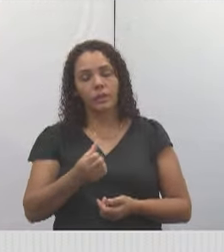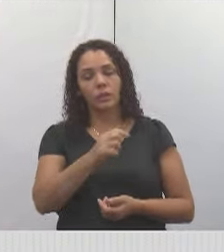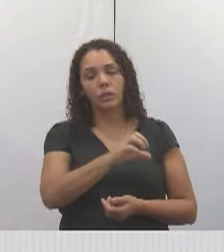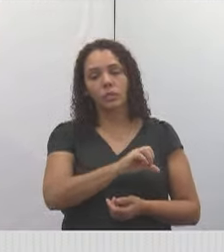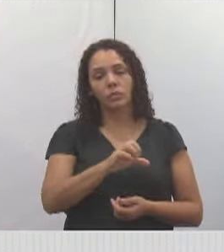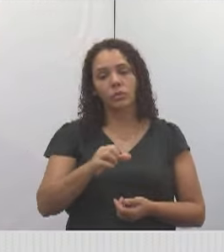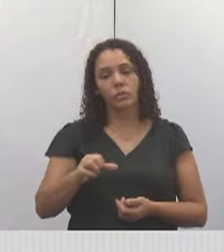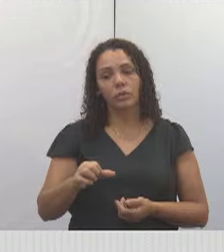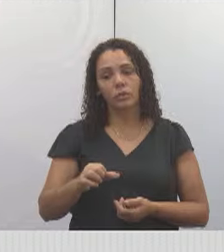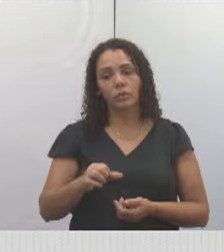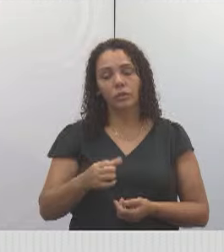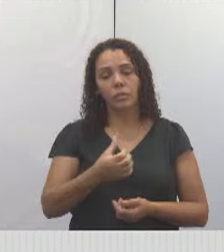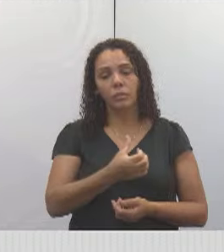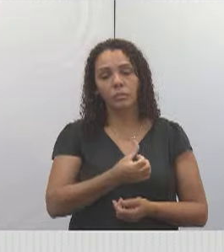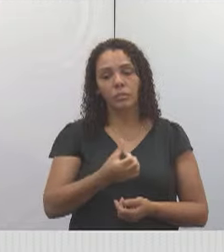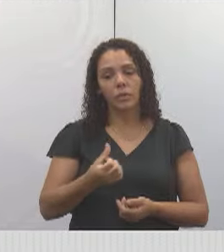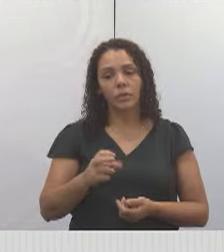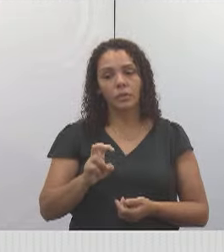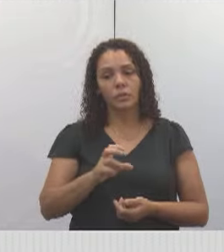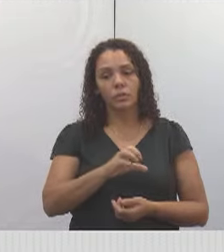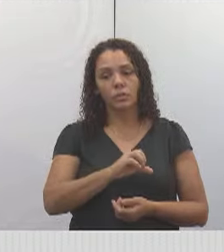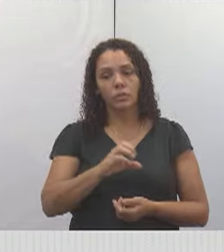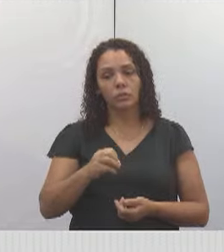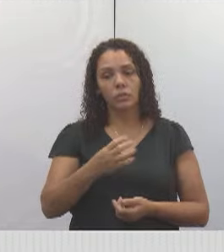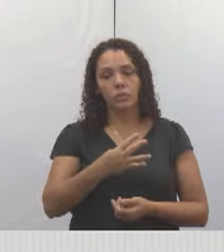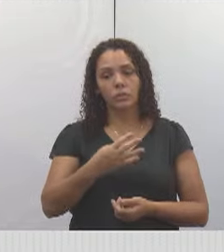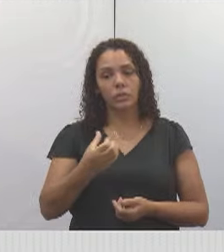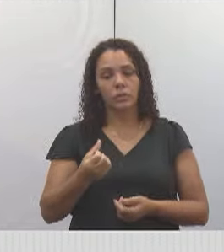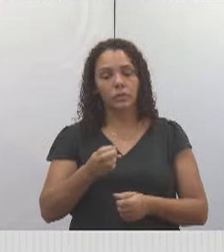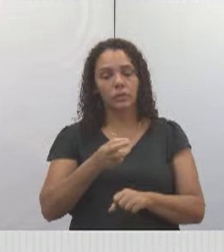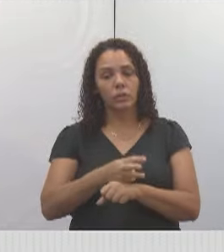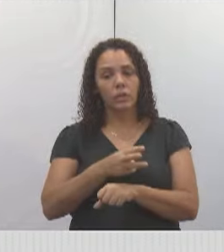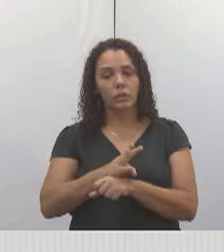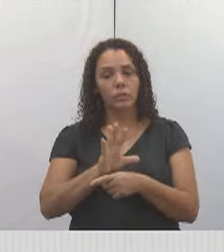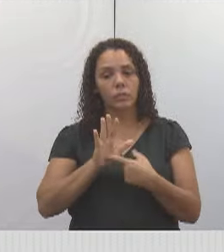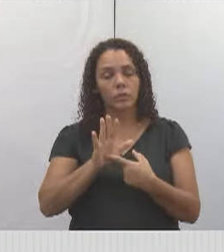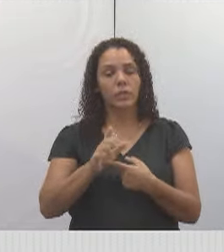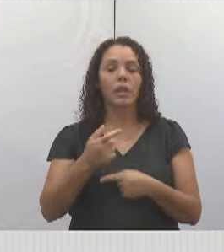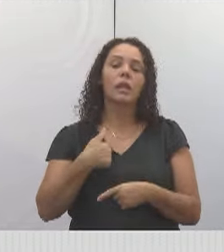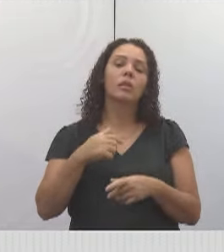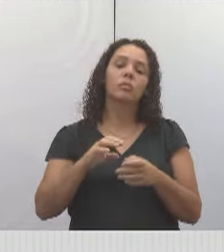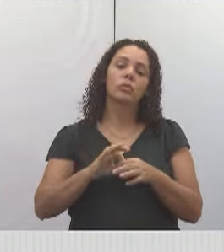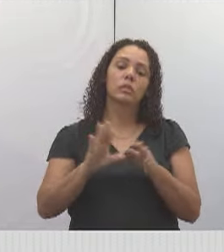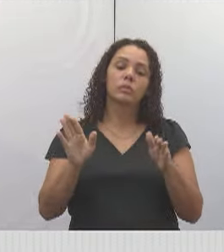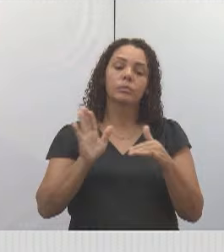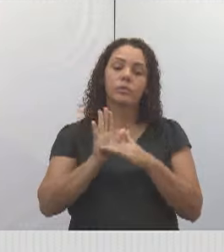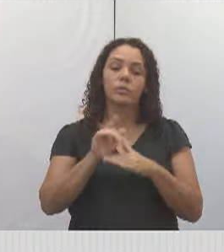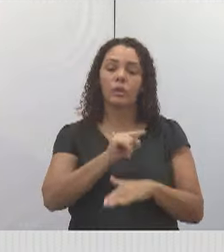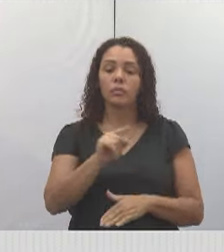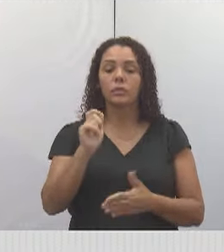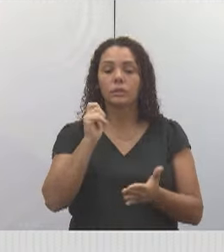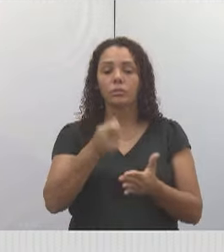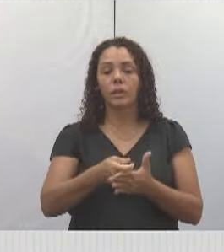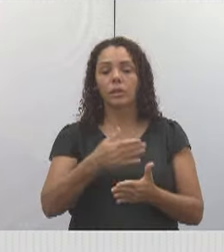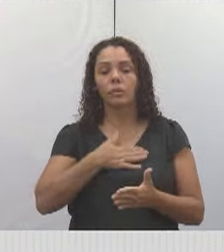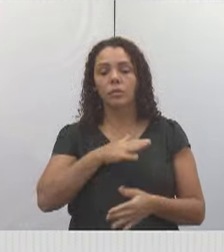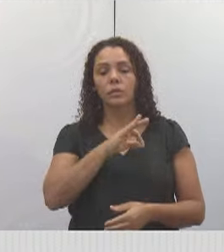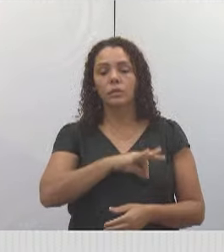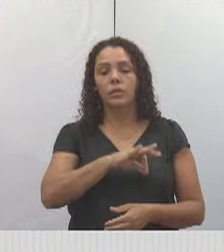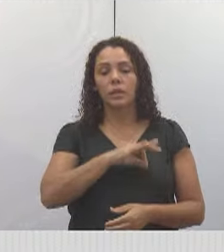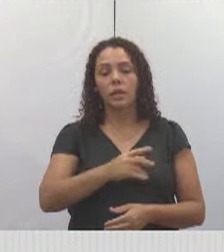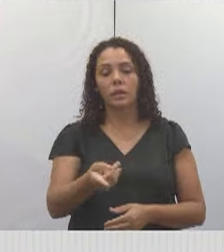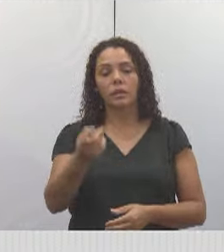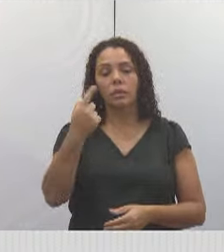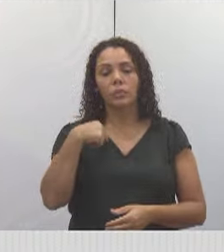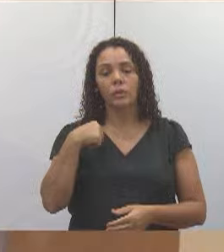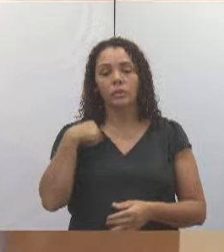996-65-9046, e os apps estão aí. Estou aqui à sua disposição, porque vocês pagam meu salário, vocês são meu patrão e eu